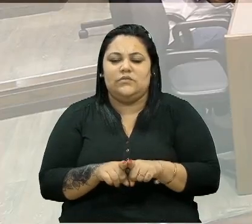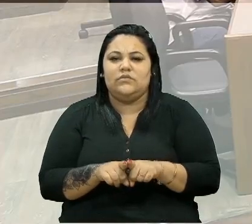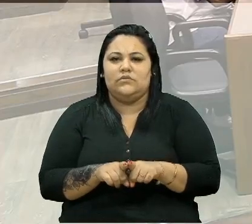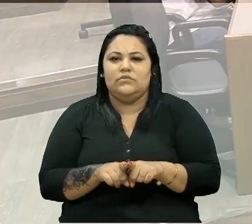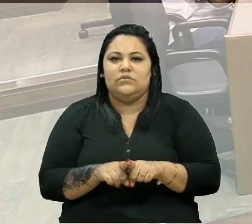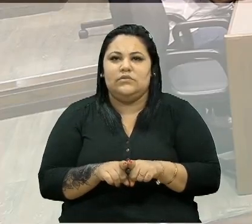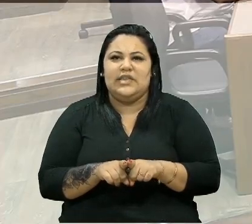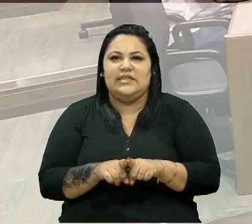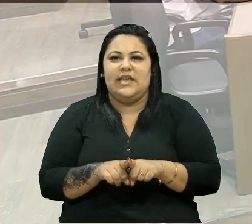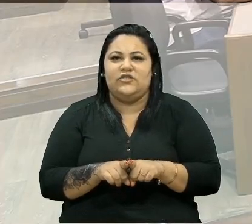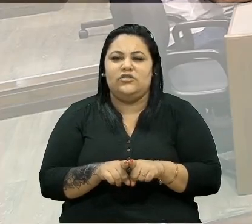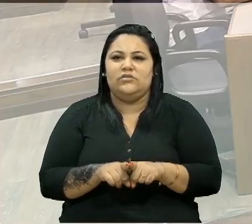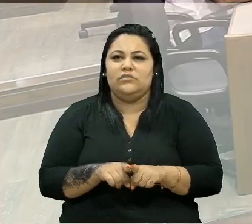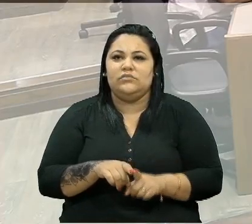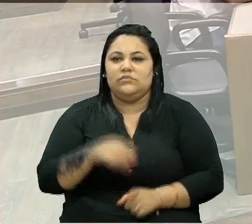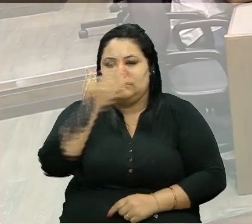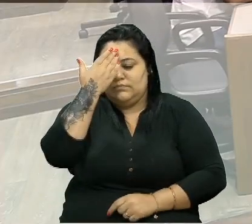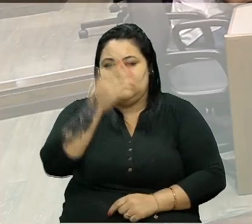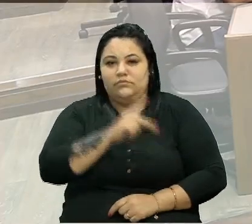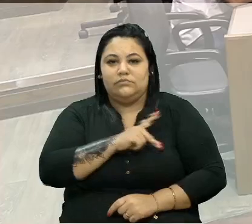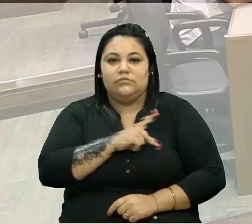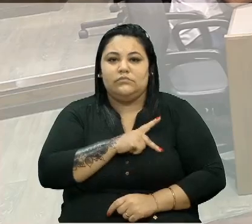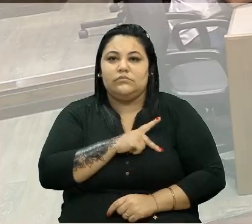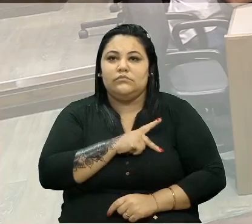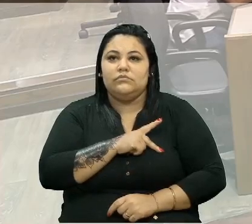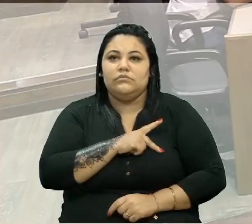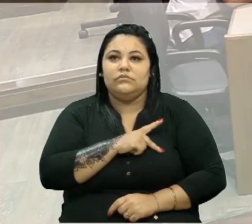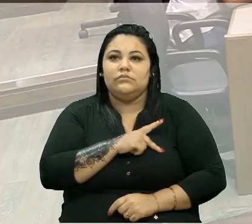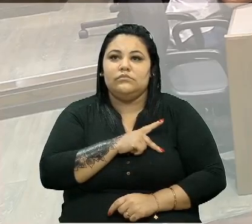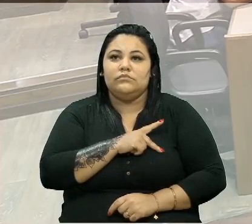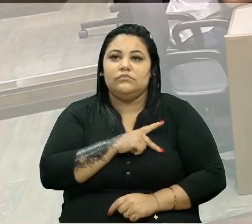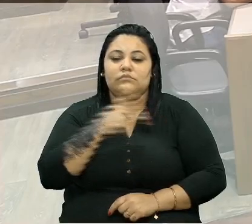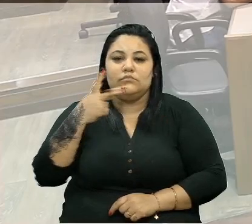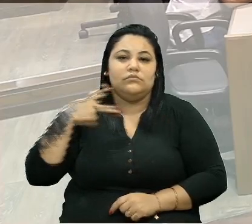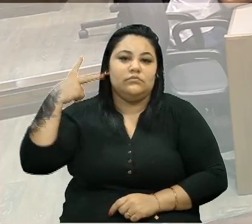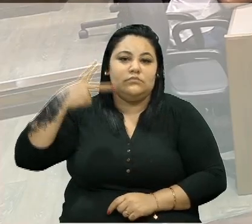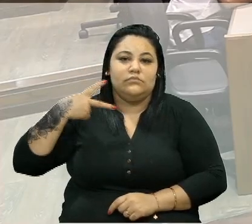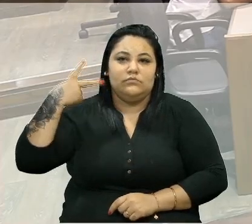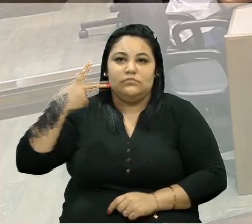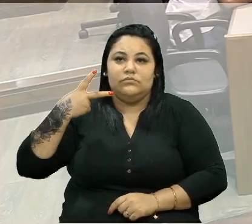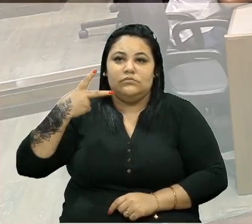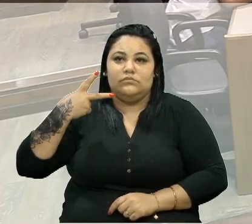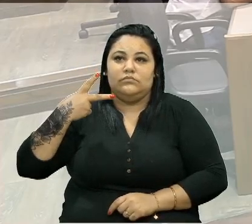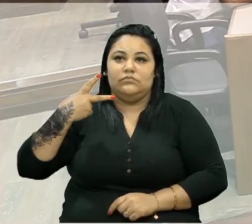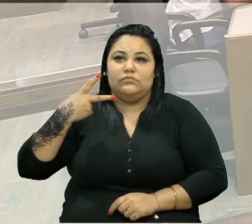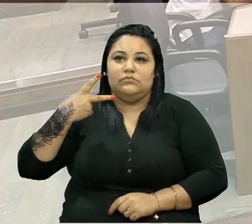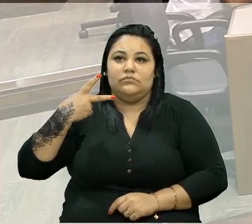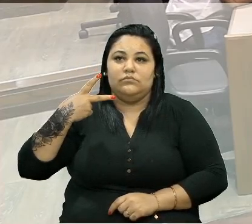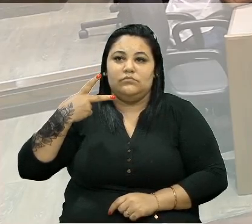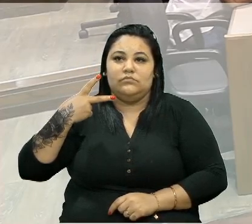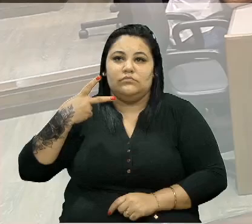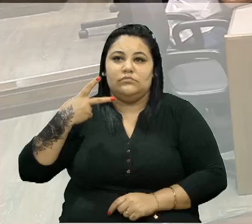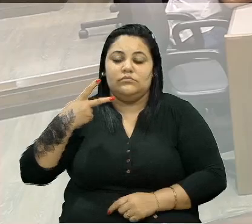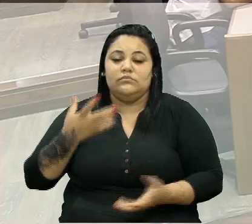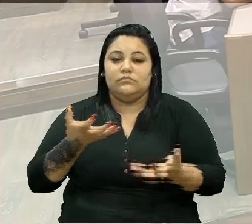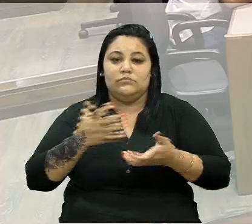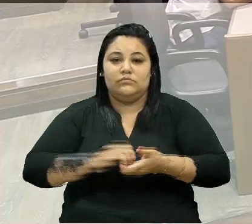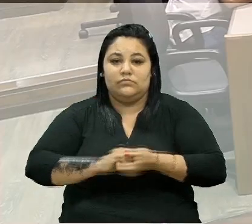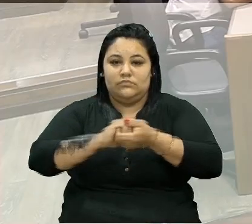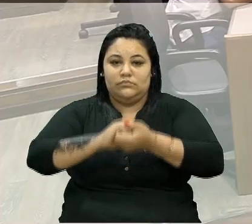Obrigado, presidente, vereadores, público que está aqui presente, todos que nos assistem. Quero cumprimentar aqui o